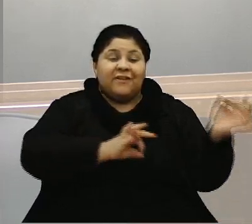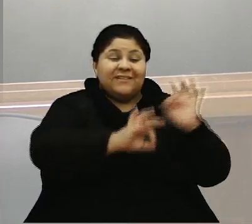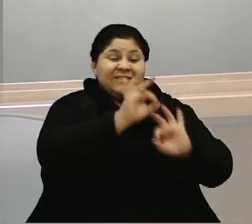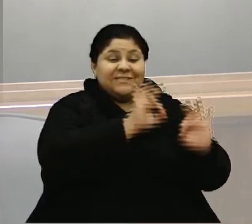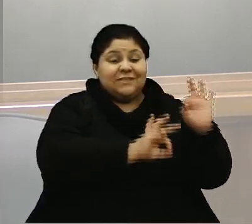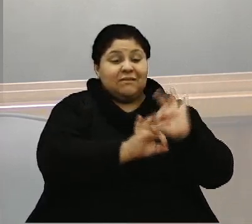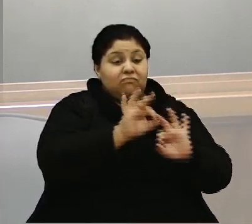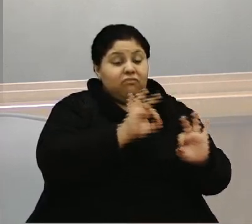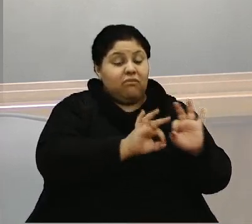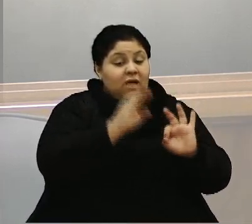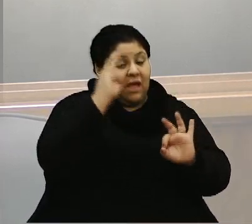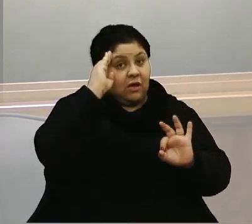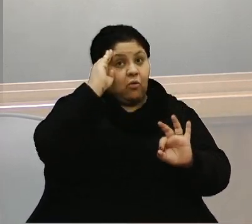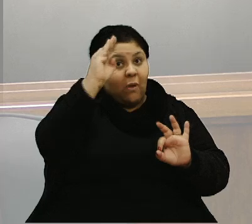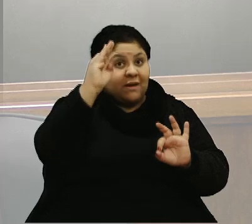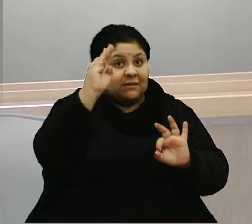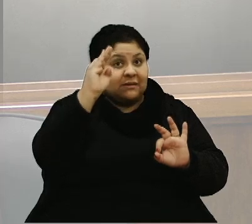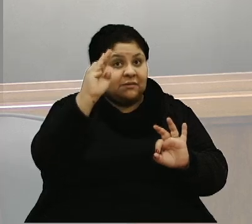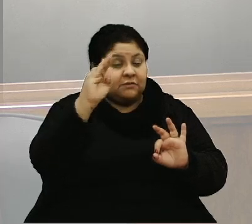guarda municipal.